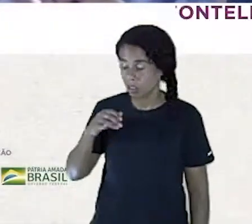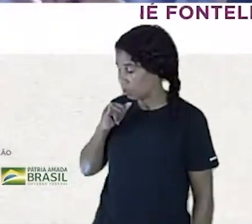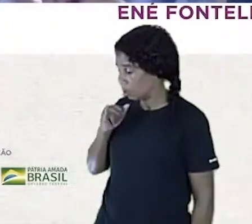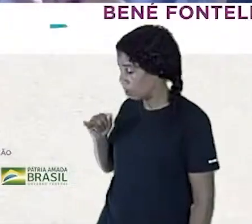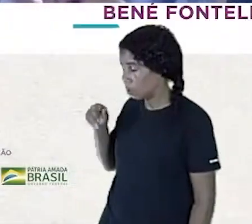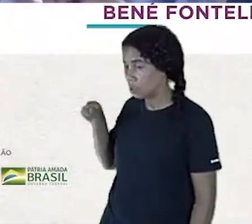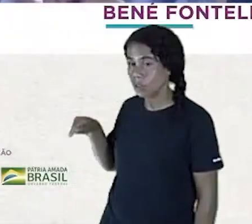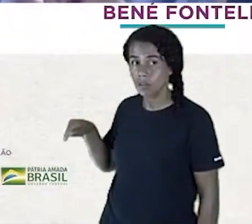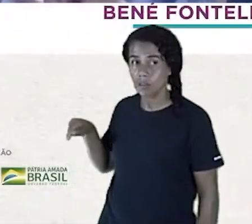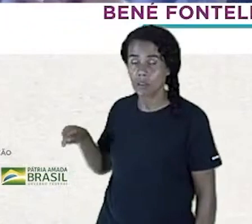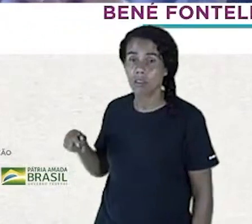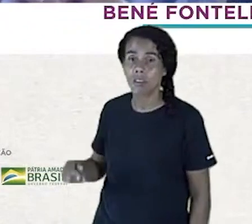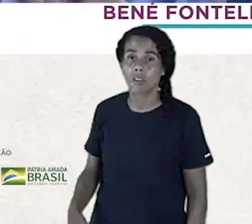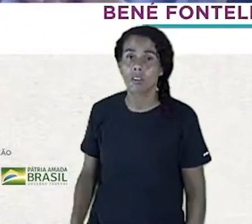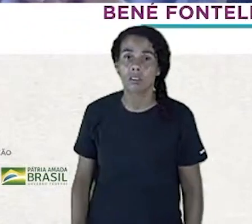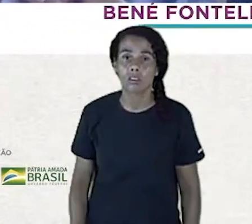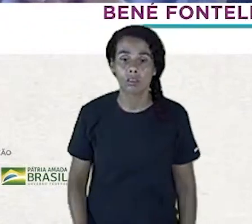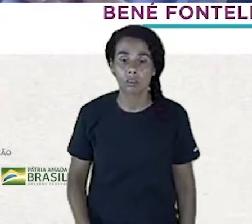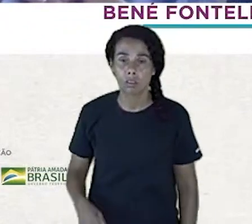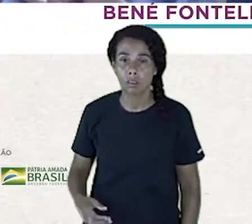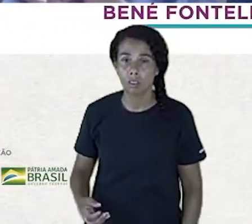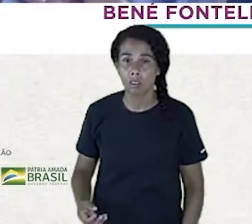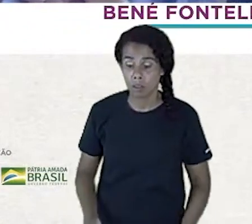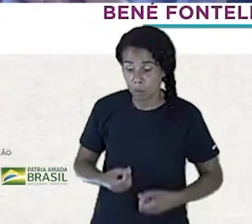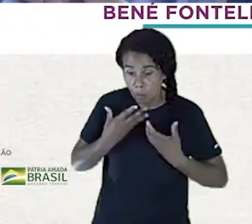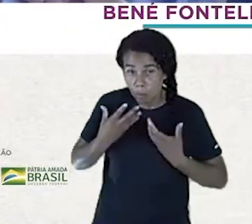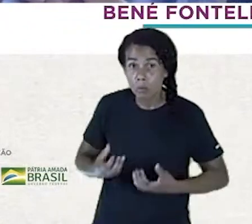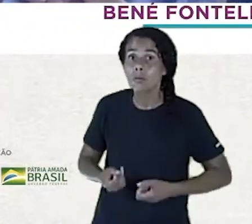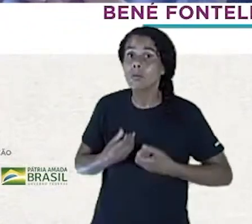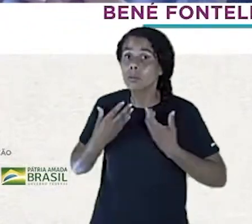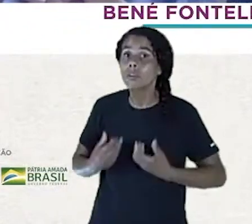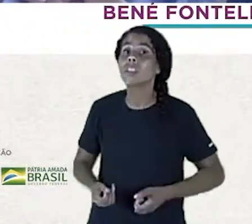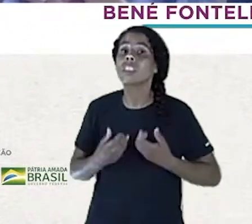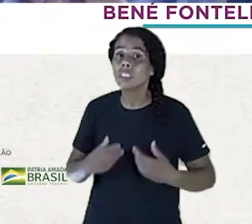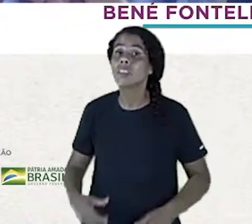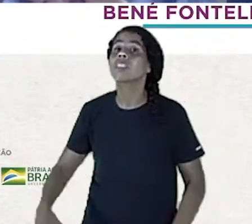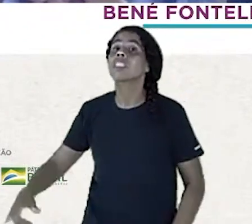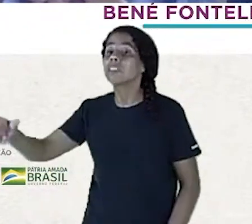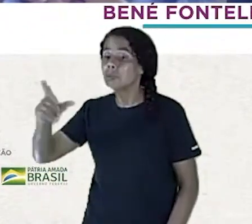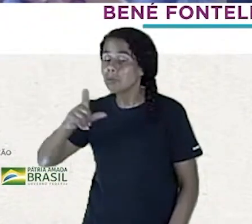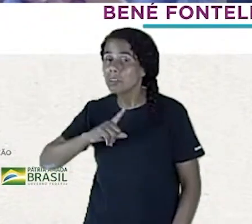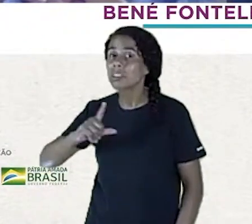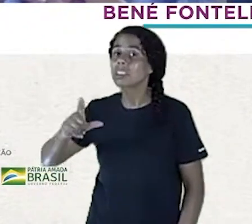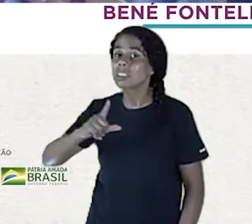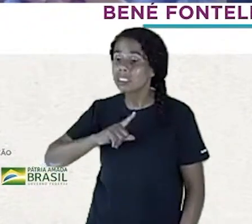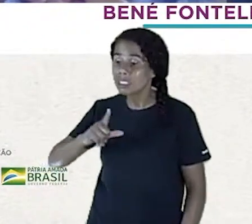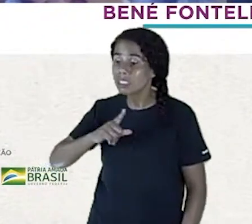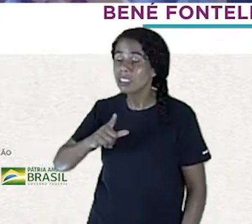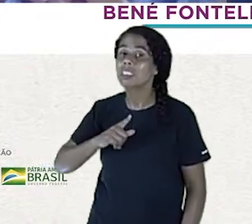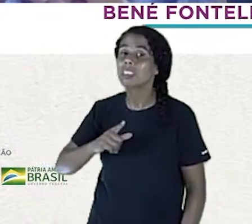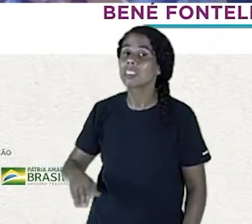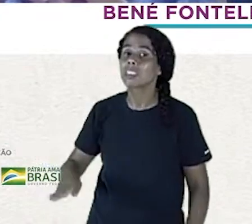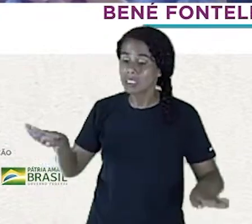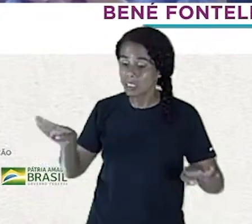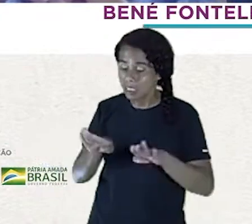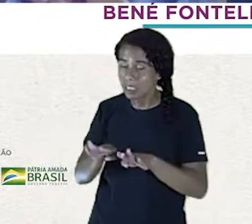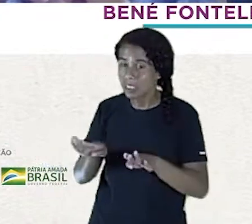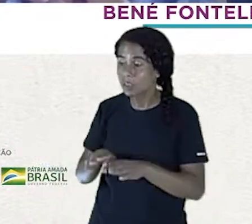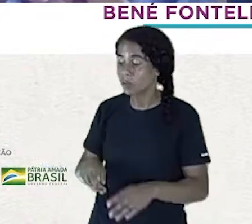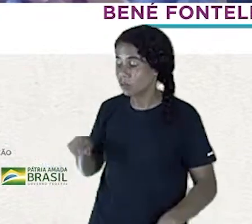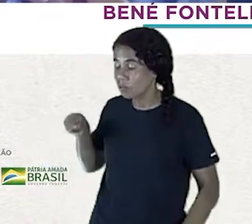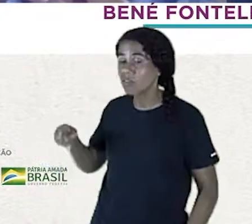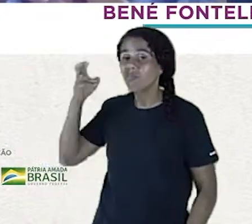dimensão poética que é sua. Enfim, quantas vezes você